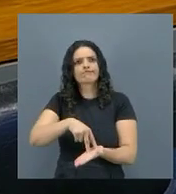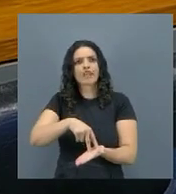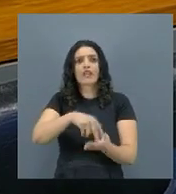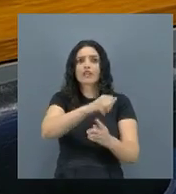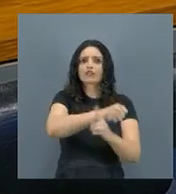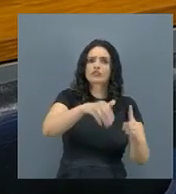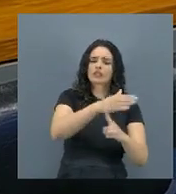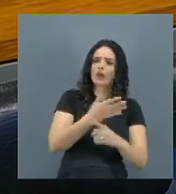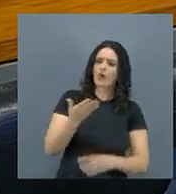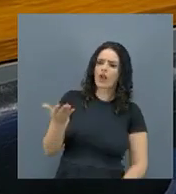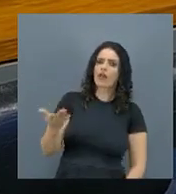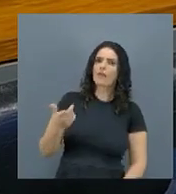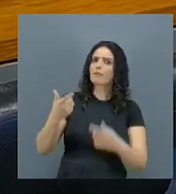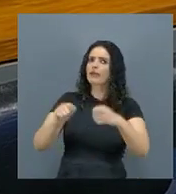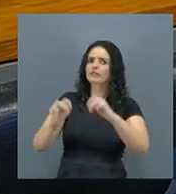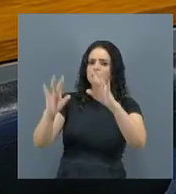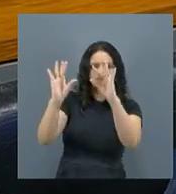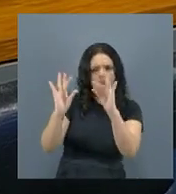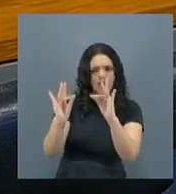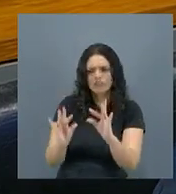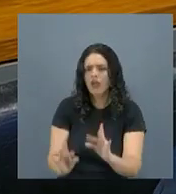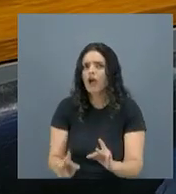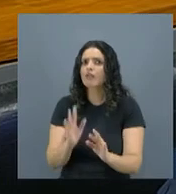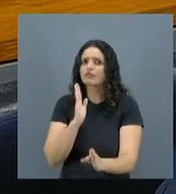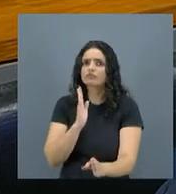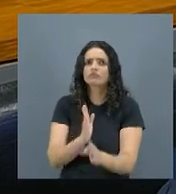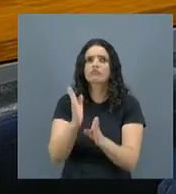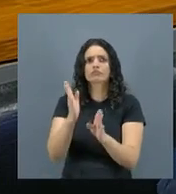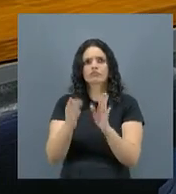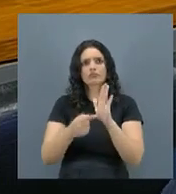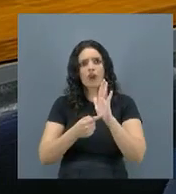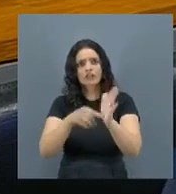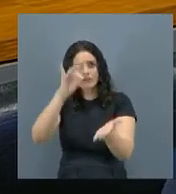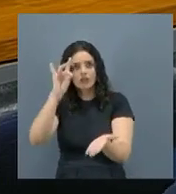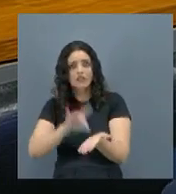sociedade que as entranhas sejam reveladas e que a gente busque a verdade. Nós estamos aqui numa CPI